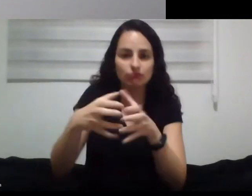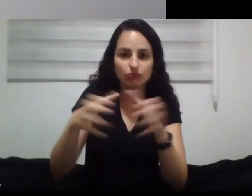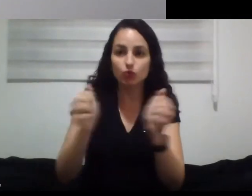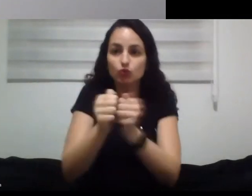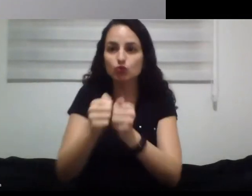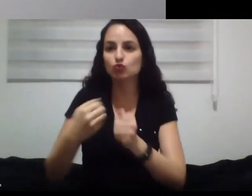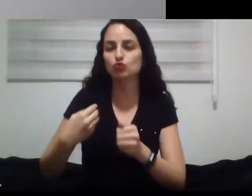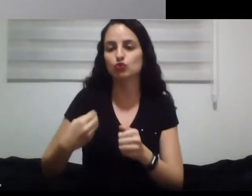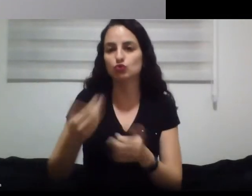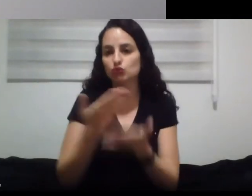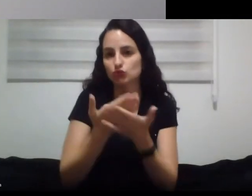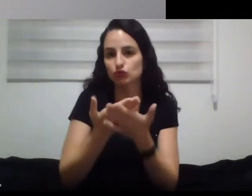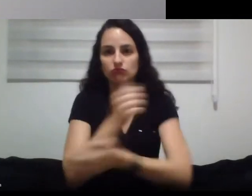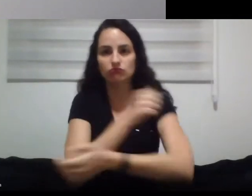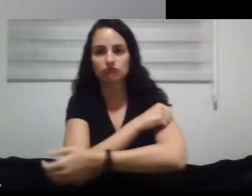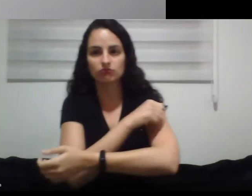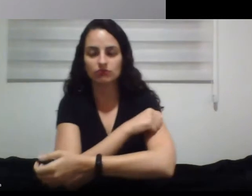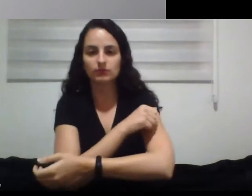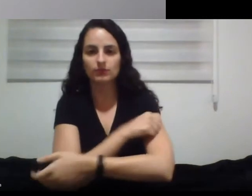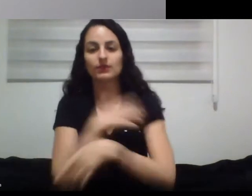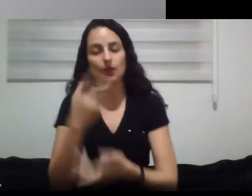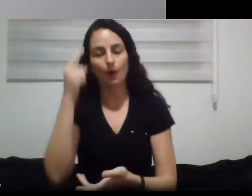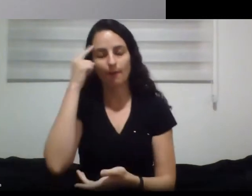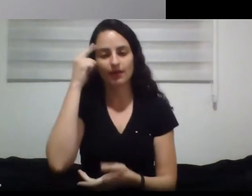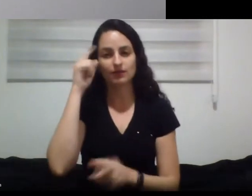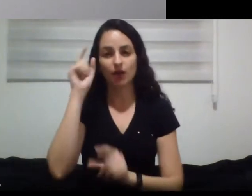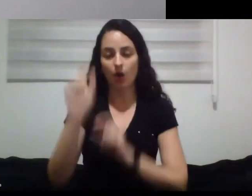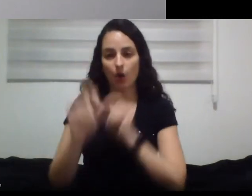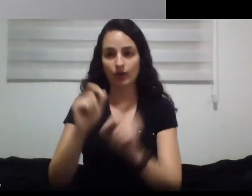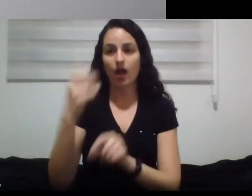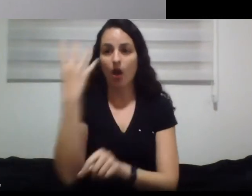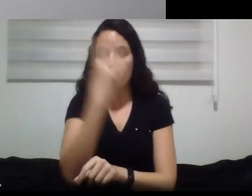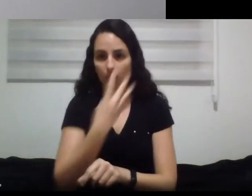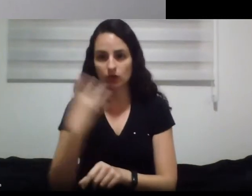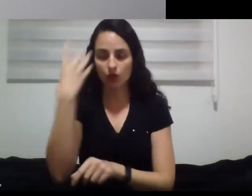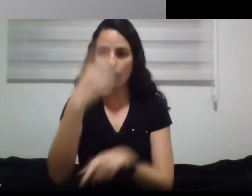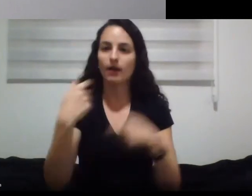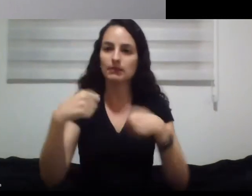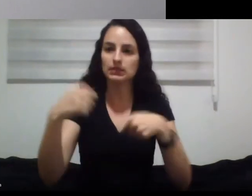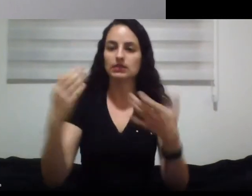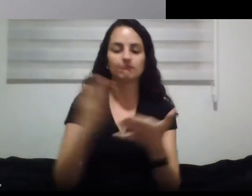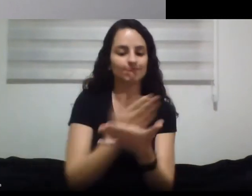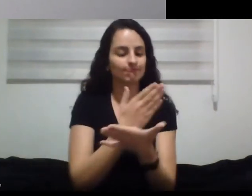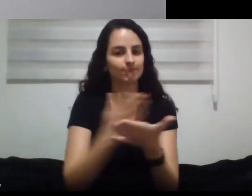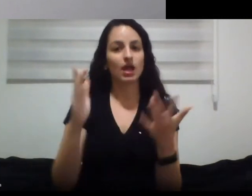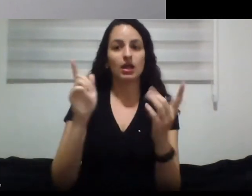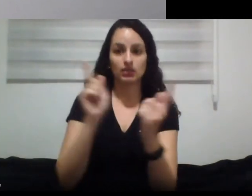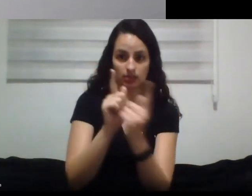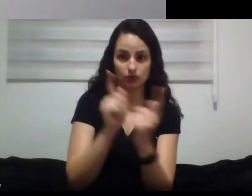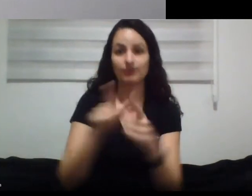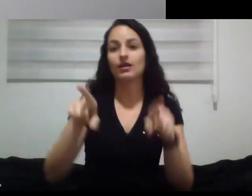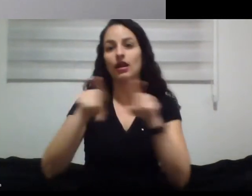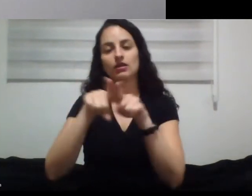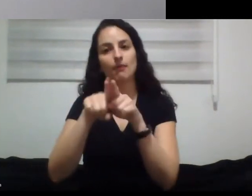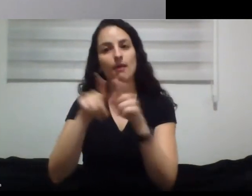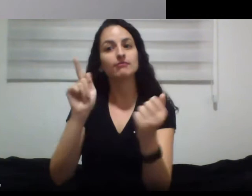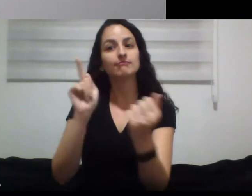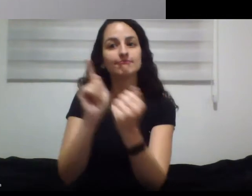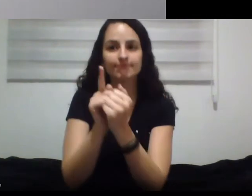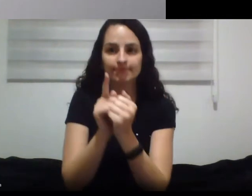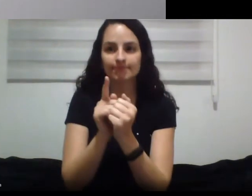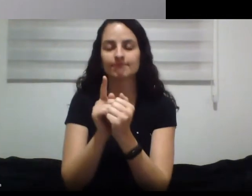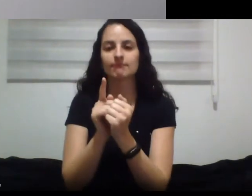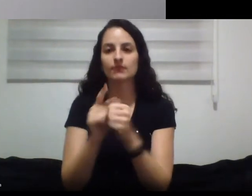onde vocês podem encontrar as orientações também que a gente divulgou na sala de assessoria, tá bom? Do plano de